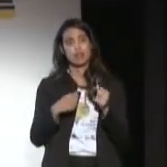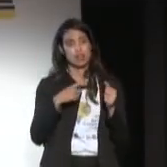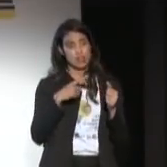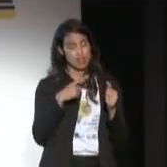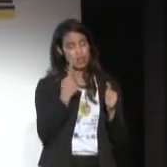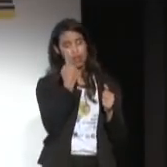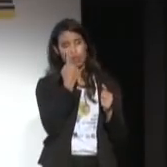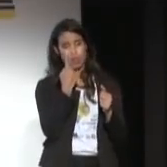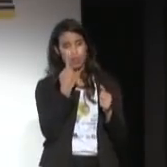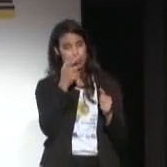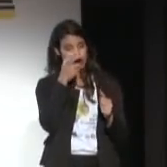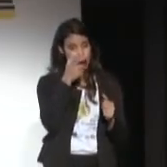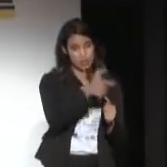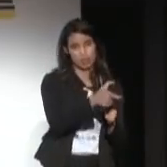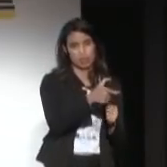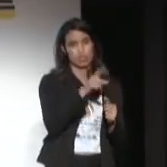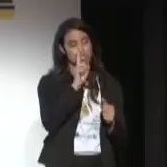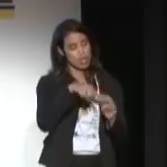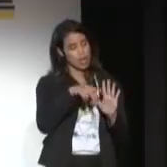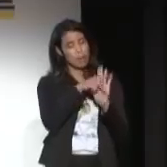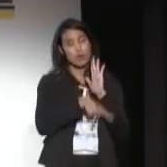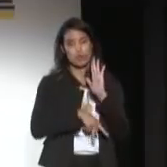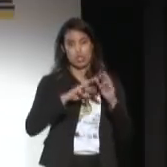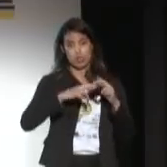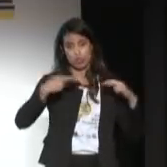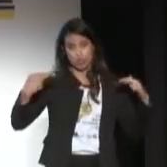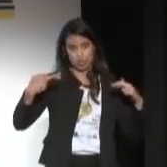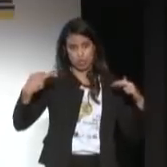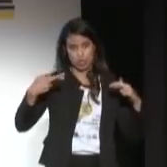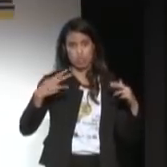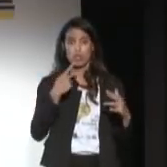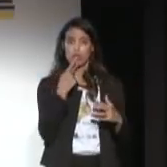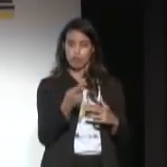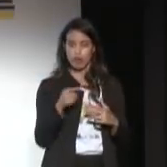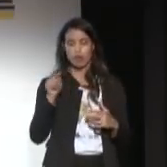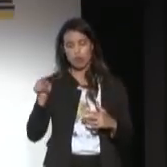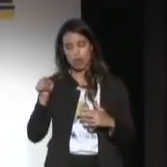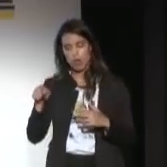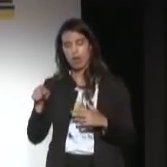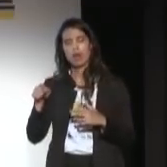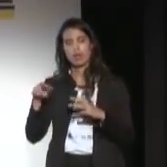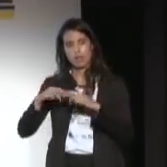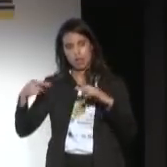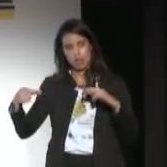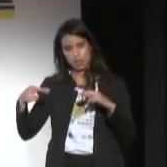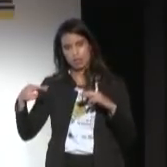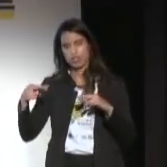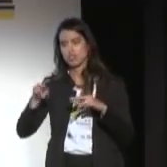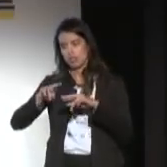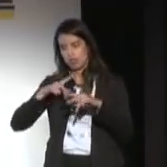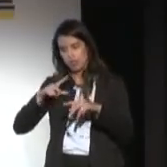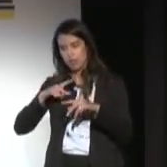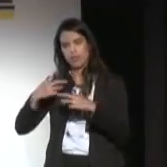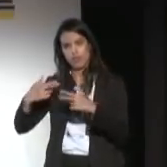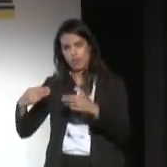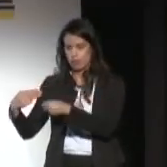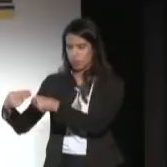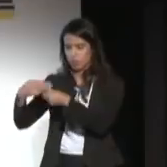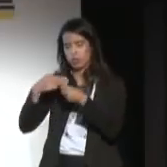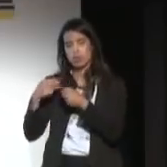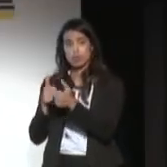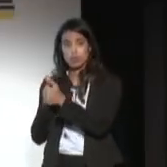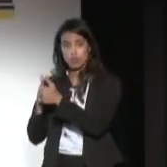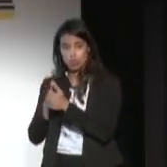bastante atenção, que é projeto de rede. Eu estou falando de um trabalho da Rede Chapada, são vários municípios juntos, mas nós